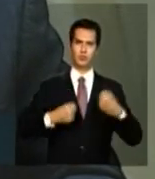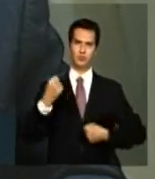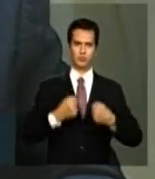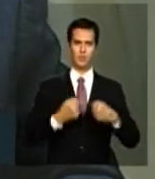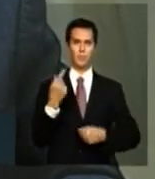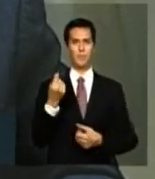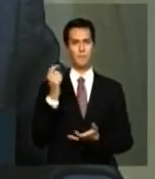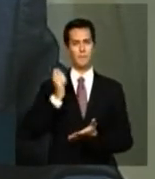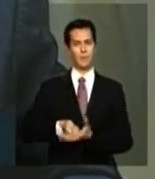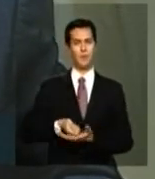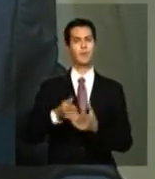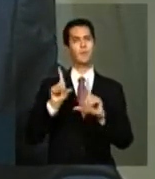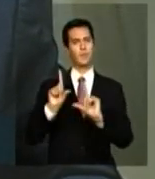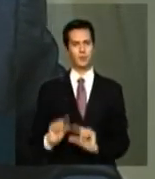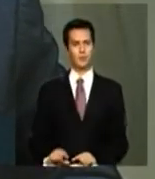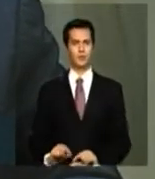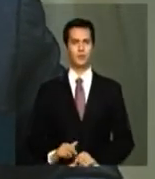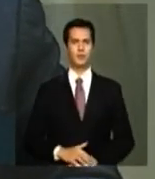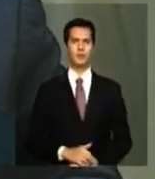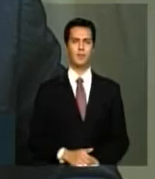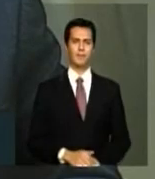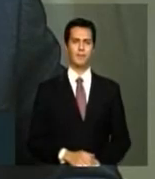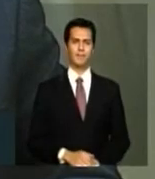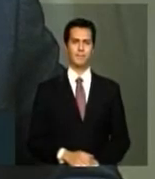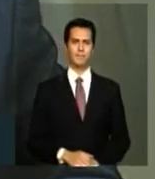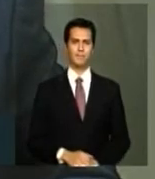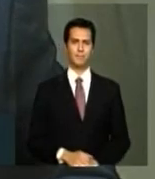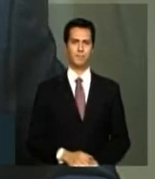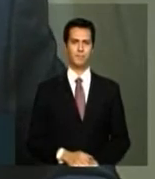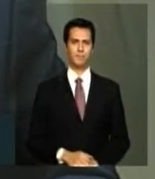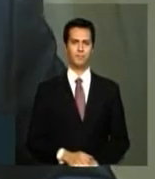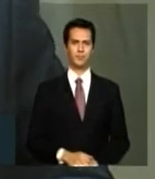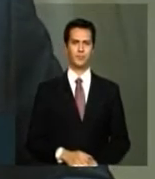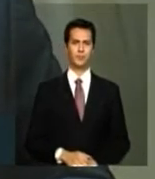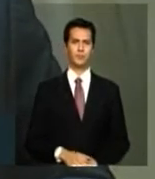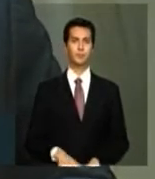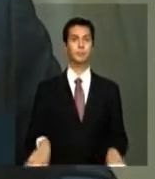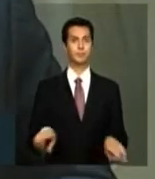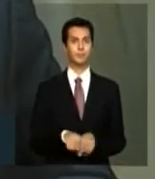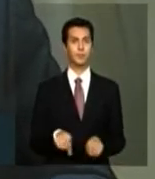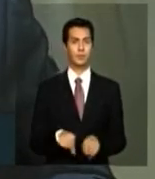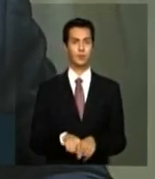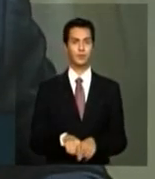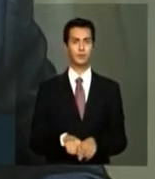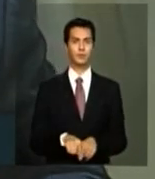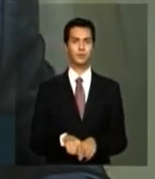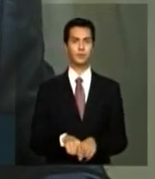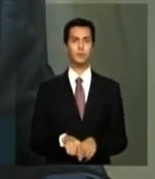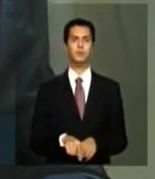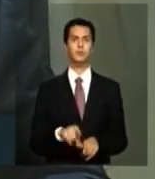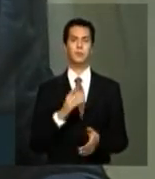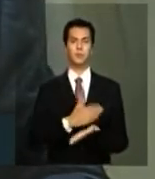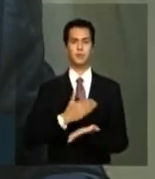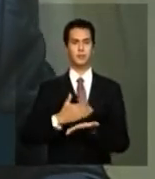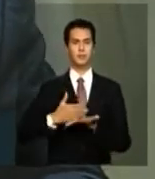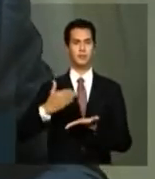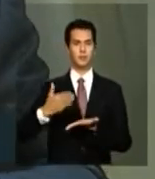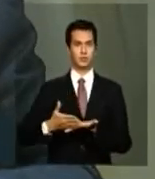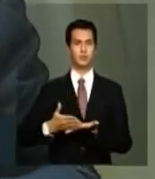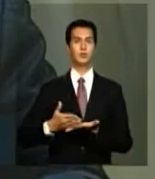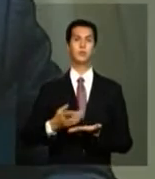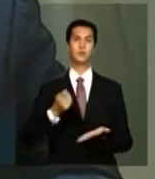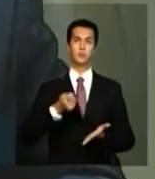menores custos menores e a partir do redução do valor das prestações e